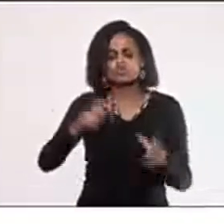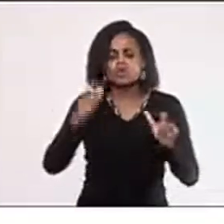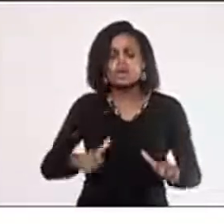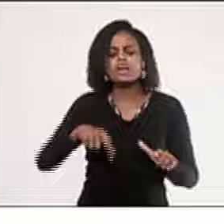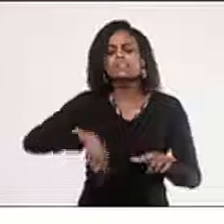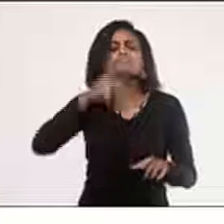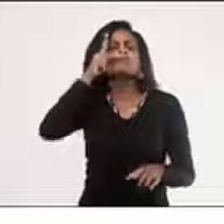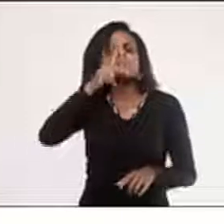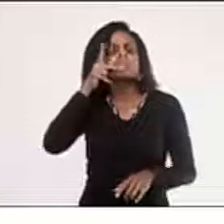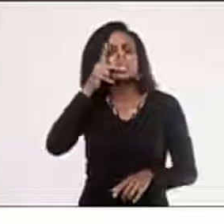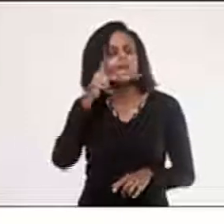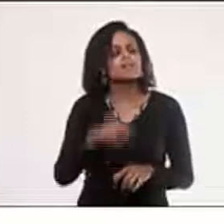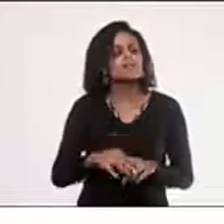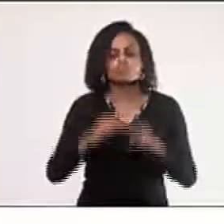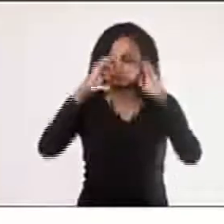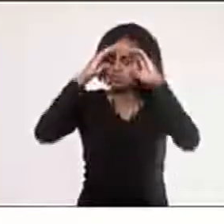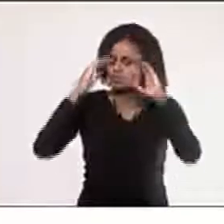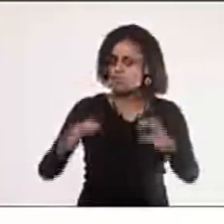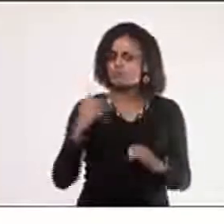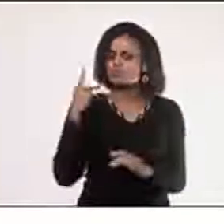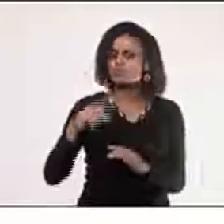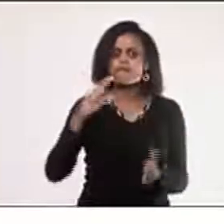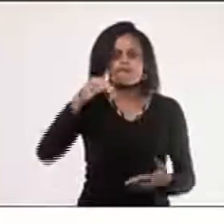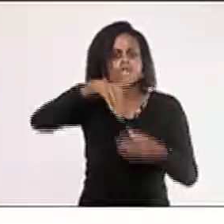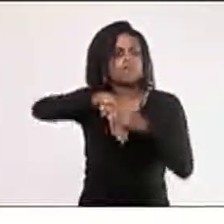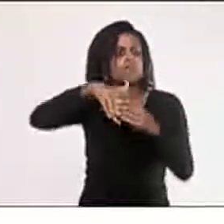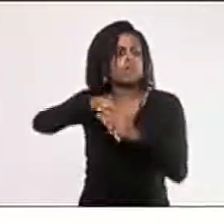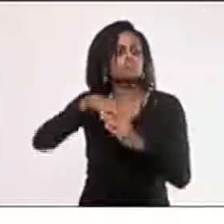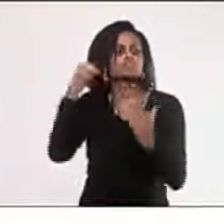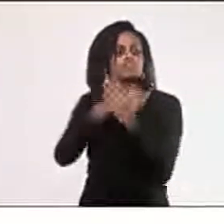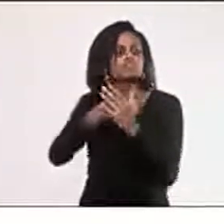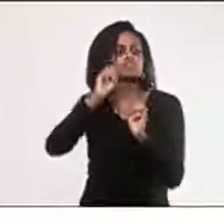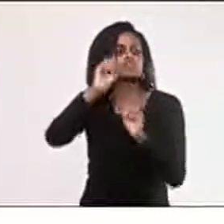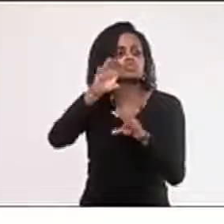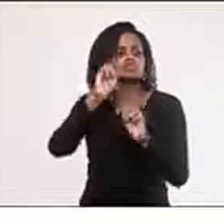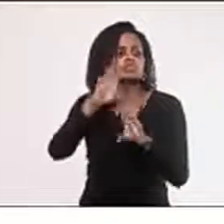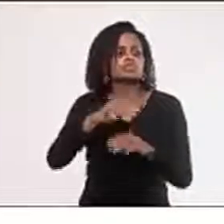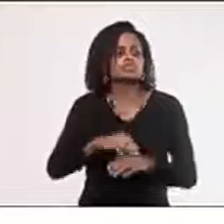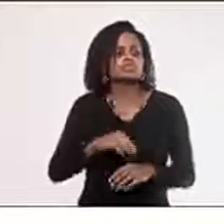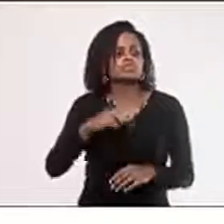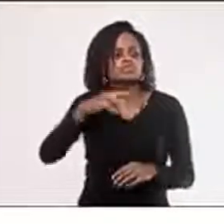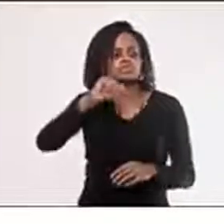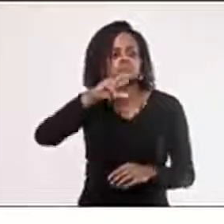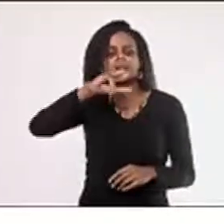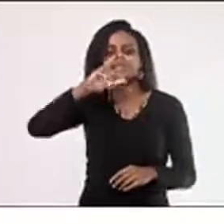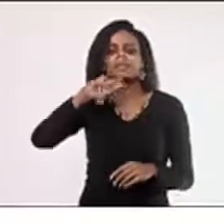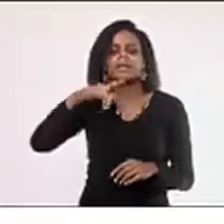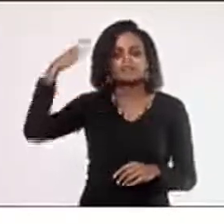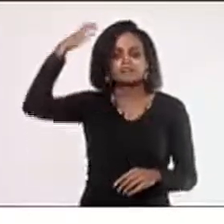plenário. Honre os seus votos. Lute pela educação. Marielle Franco vive e presente.